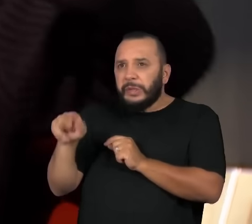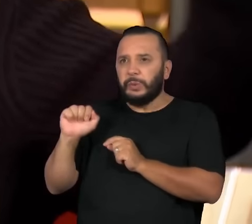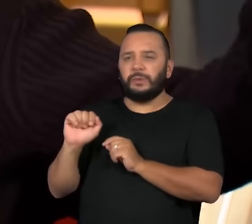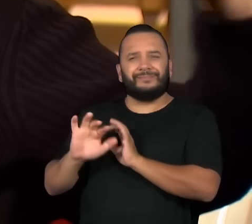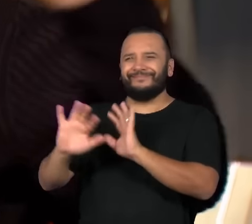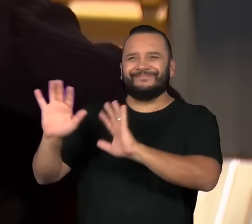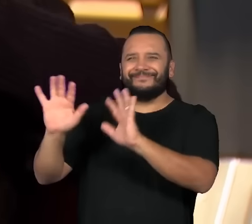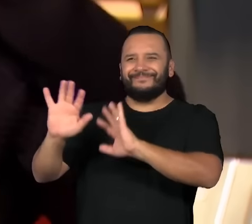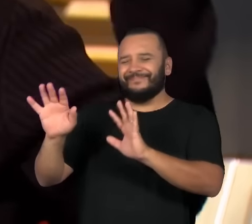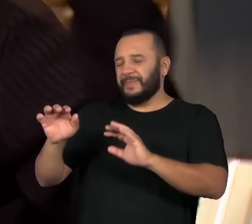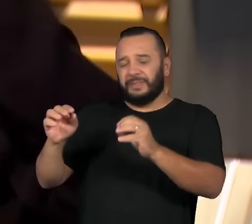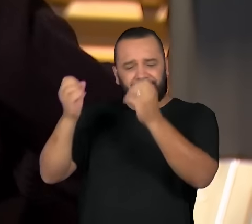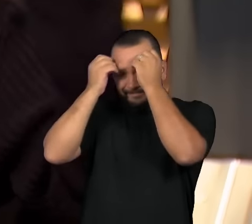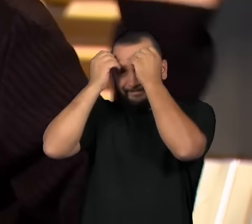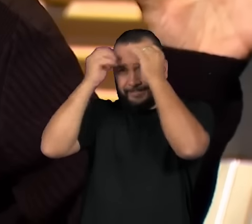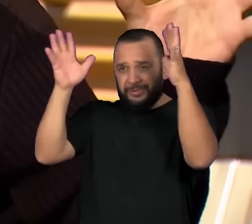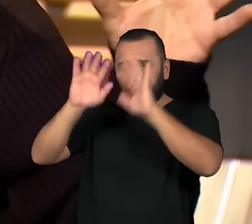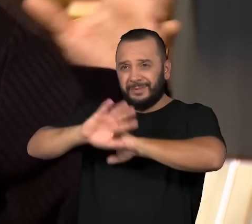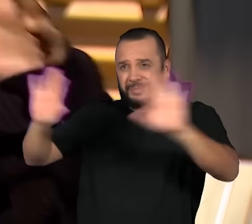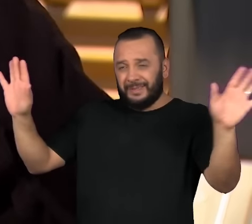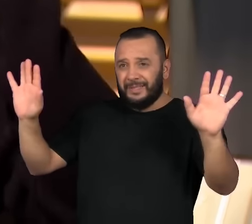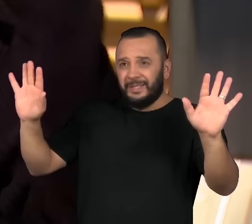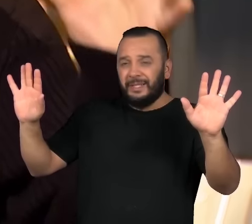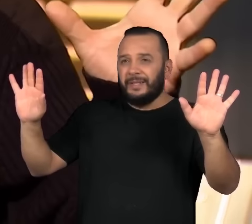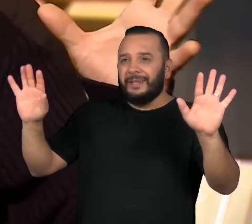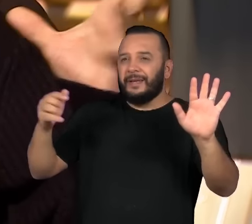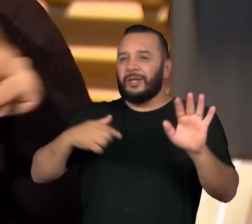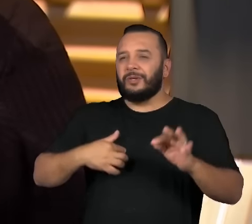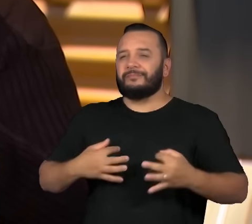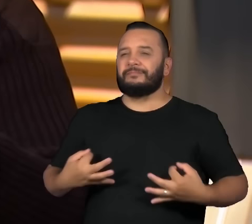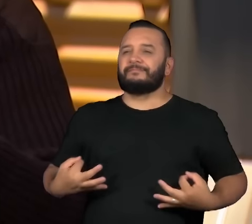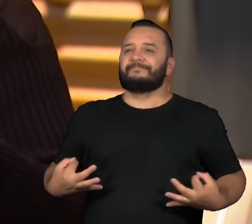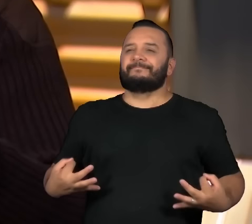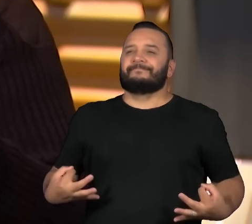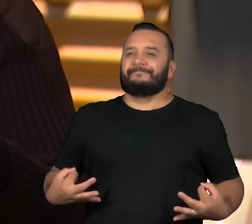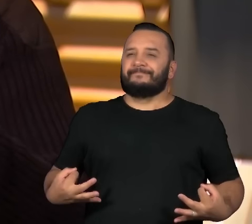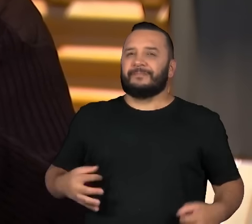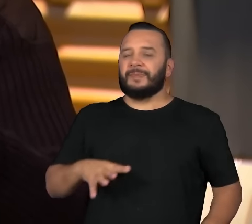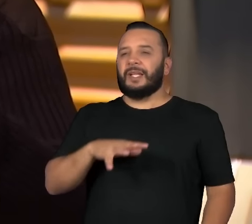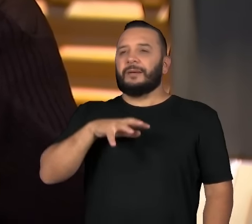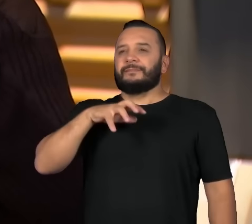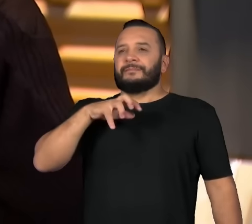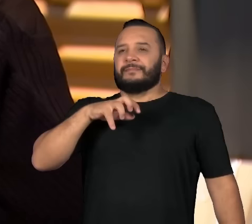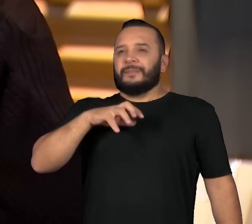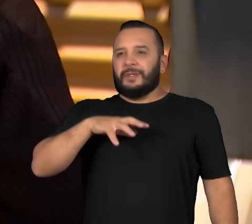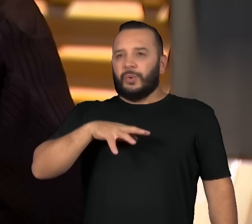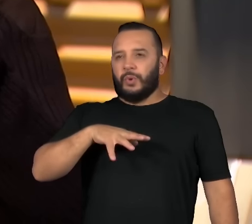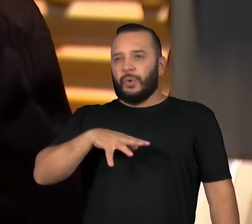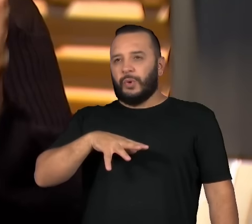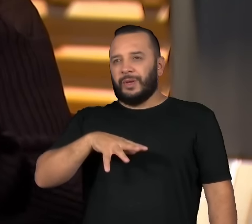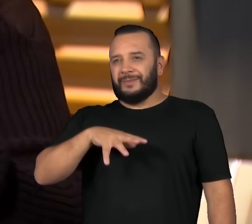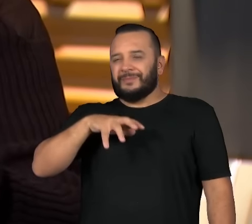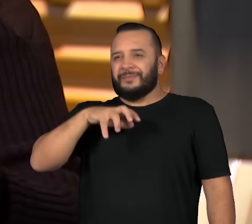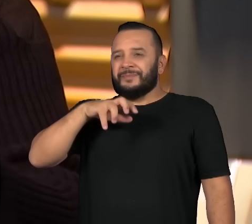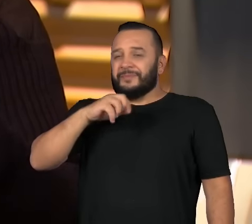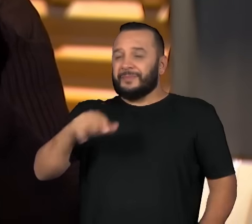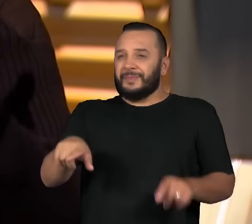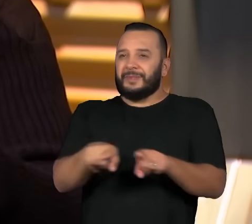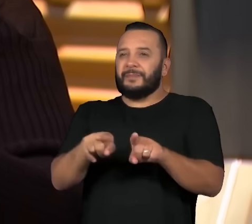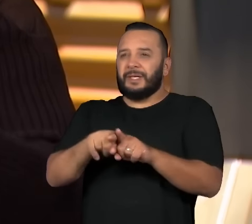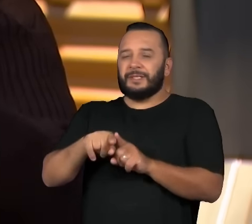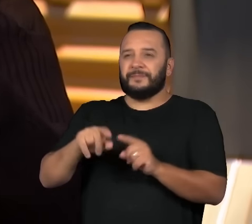eu procuro sair disso, tenho feito meditação muito, respiração, banhos